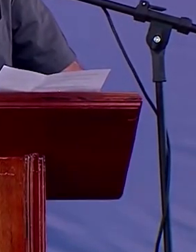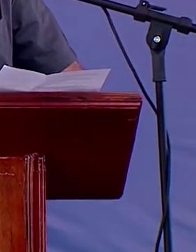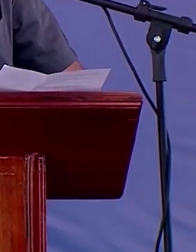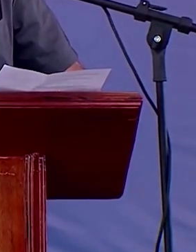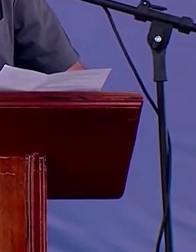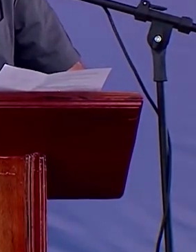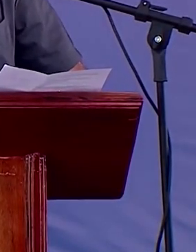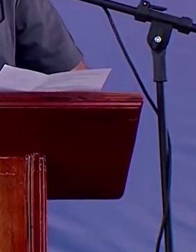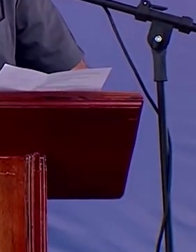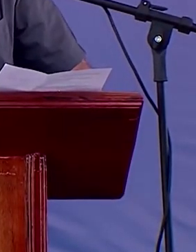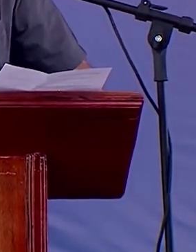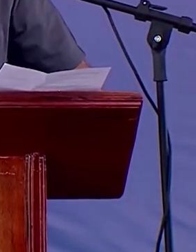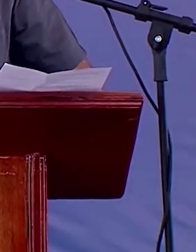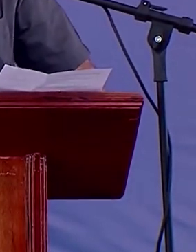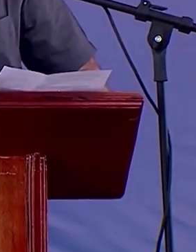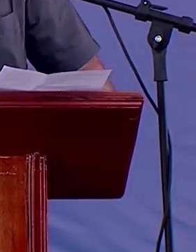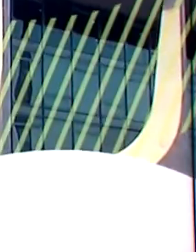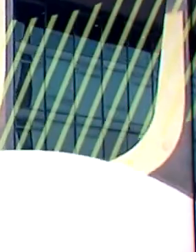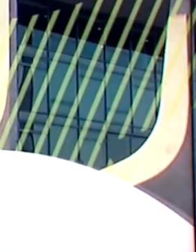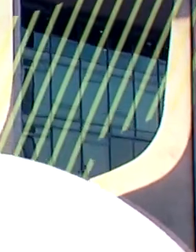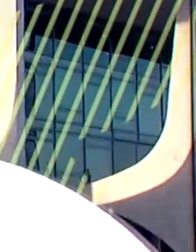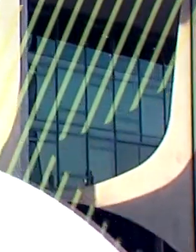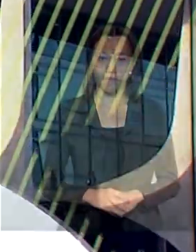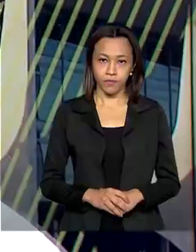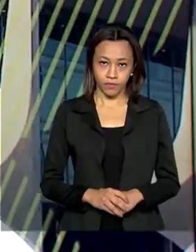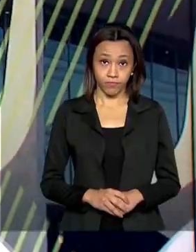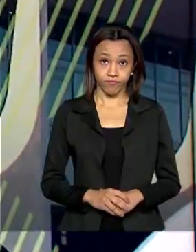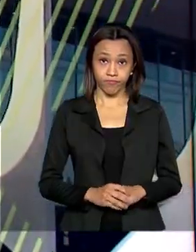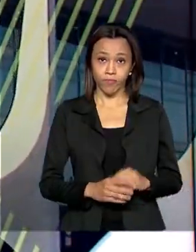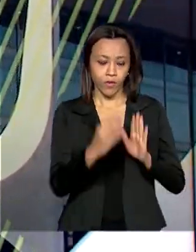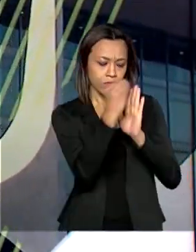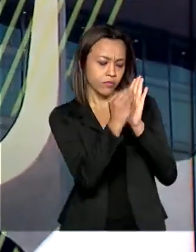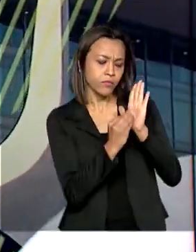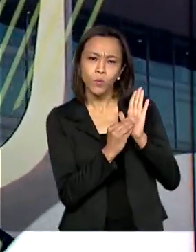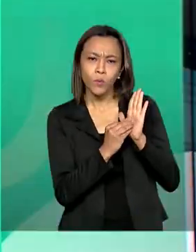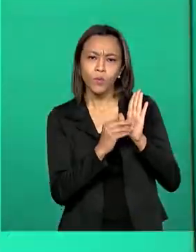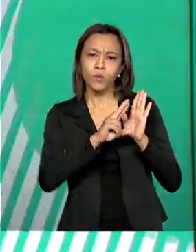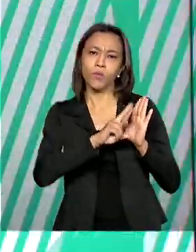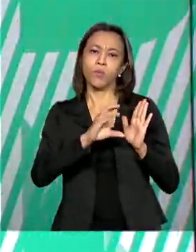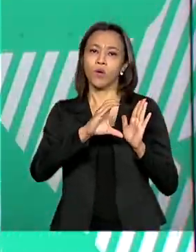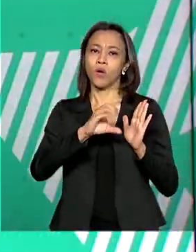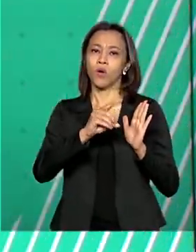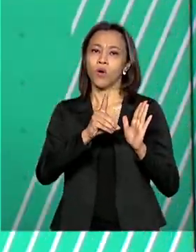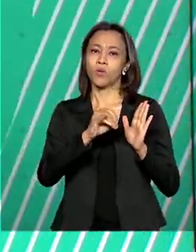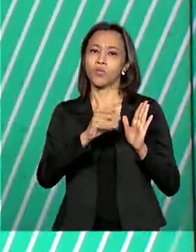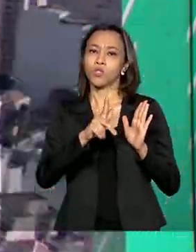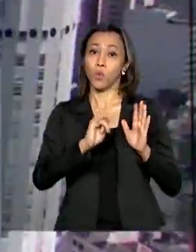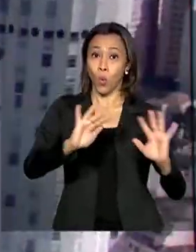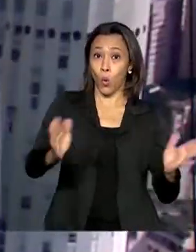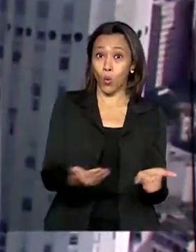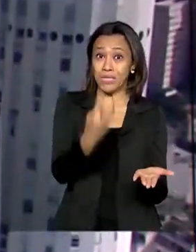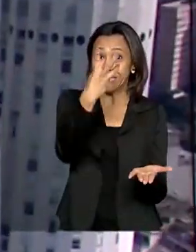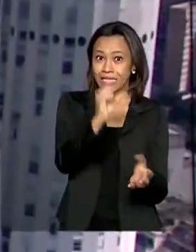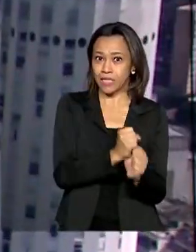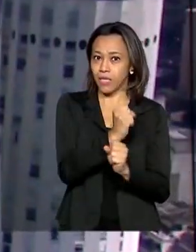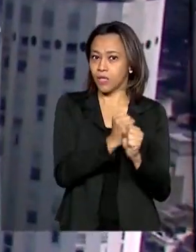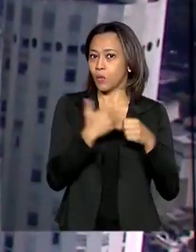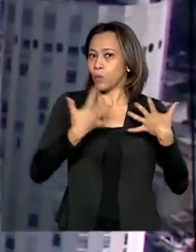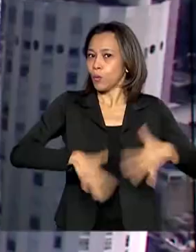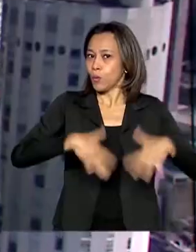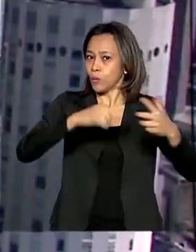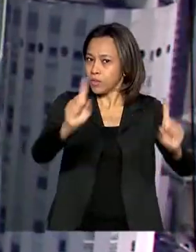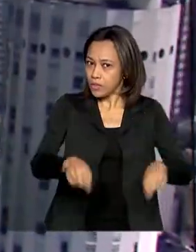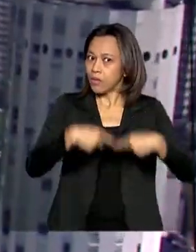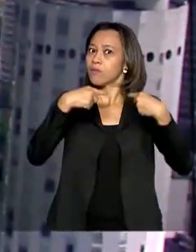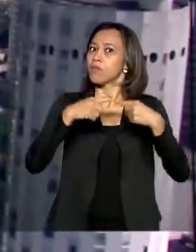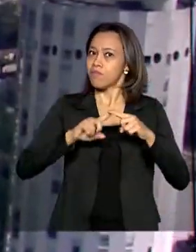complicada que ainda se encontra. O Código de Defesa do Consumidor completa hoje 30 anos, com desafios,